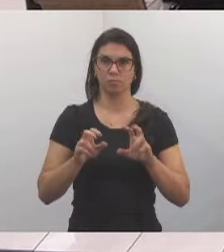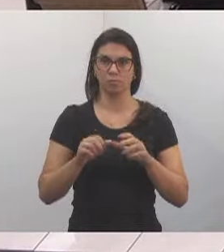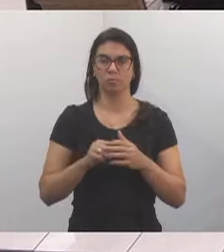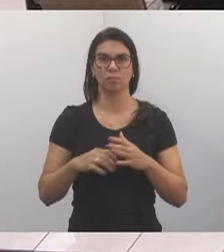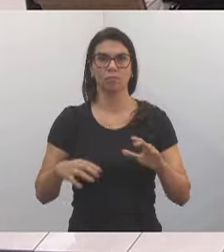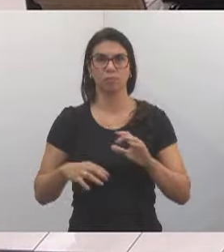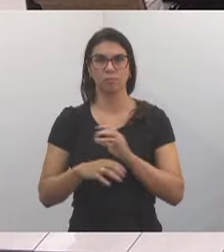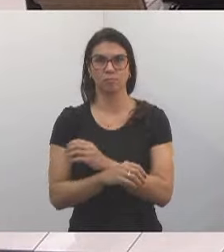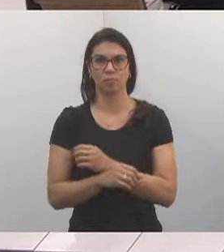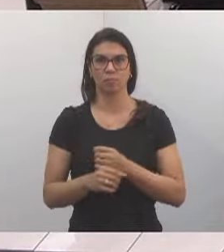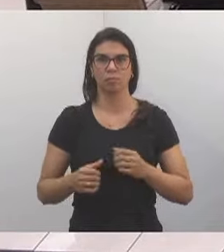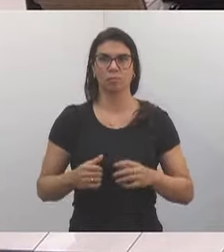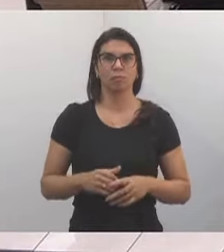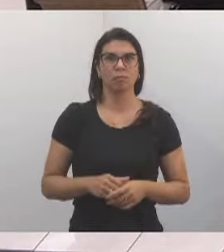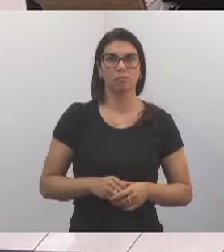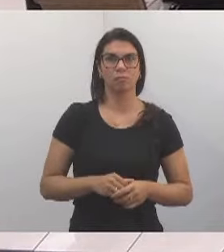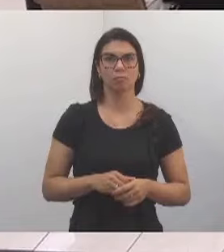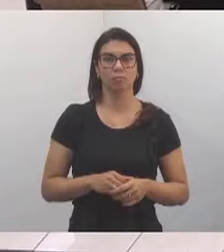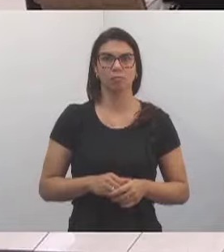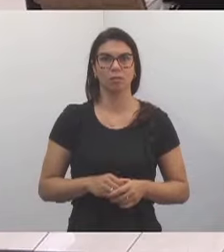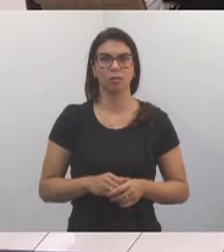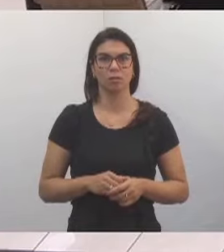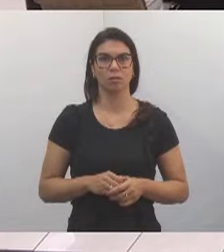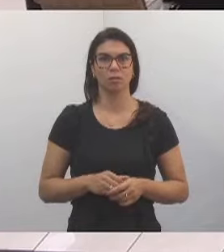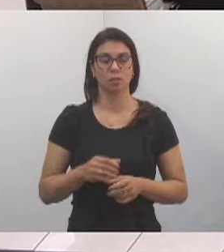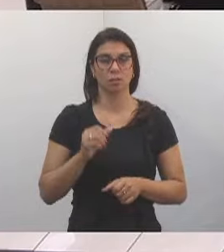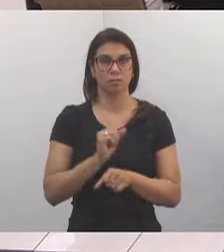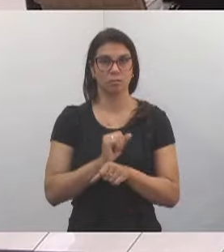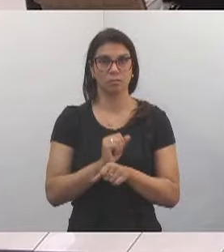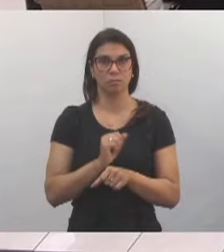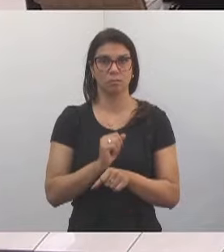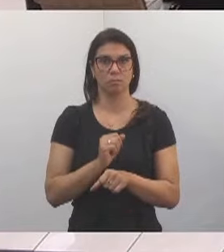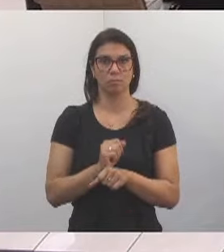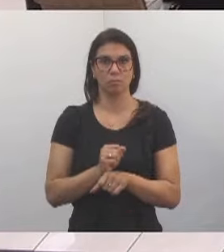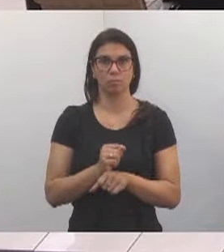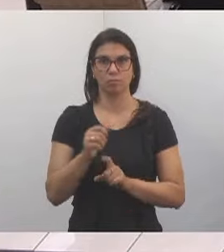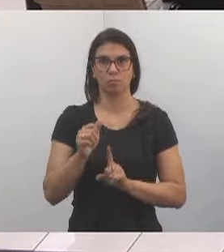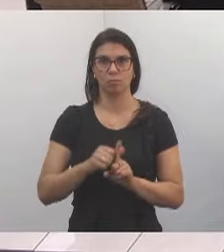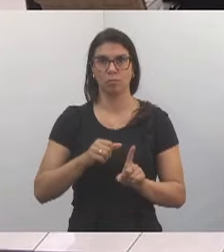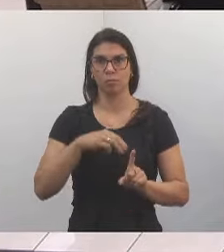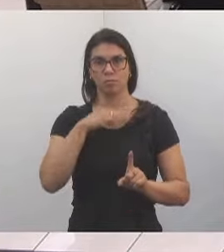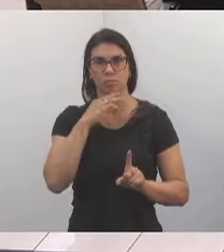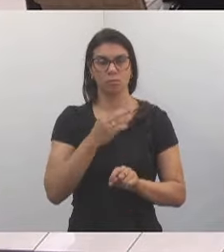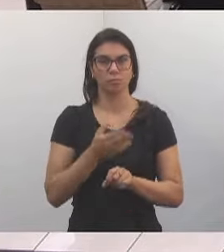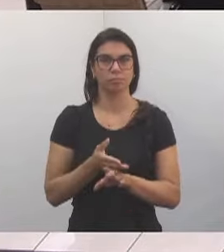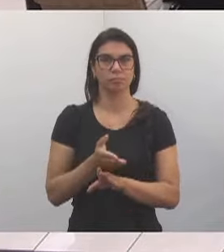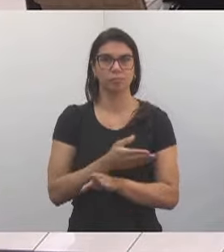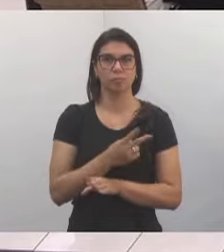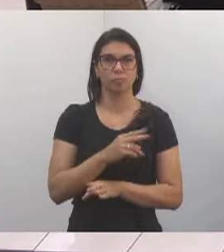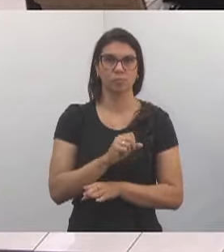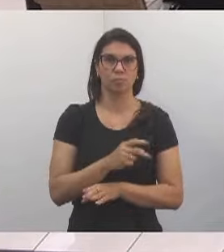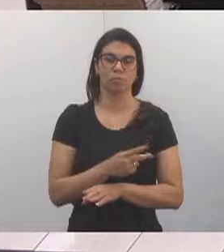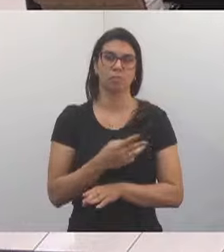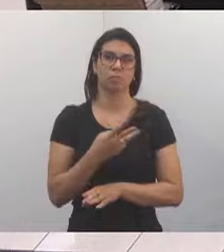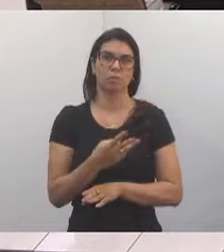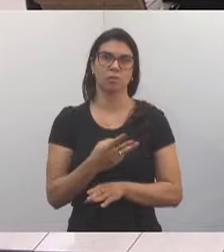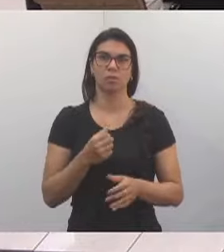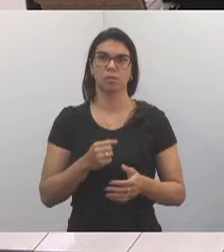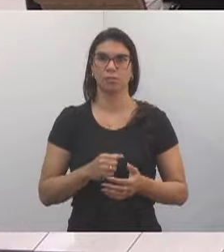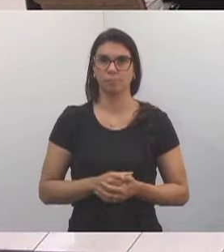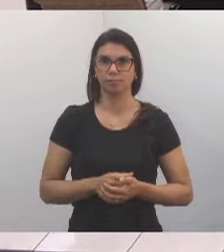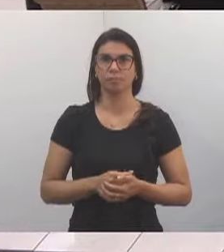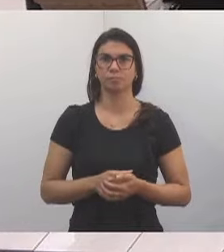completa desde março de 2023. Fomos informados pela Secretaria de Saúde,